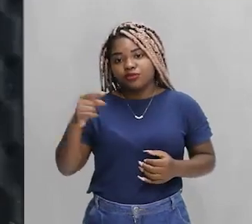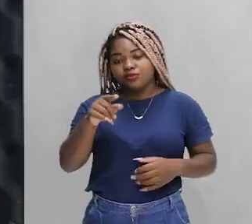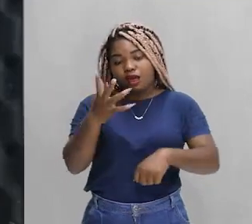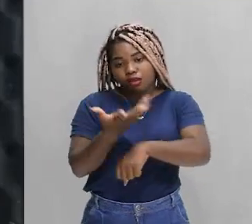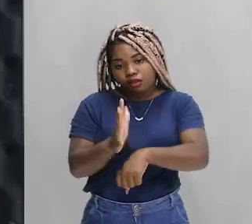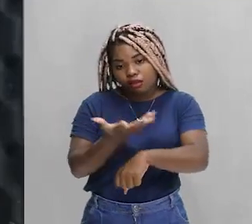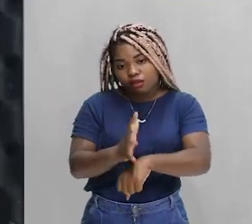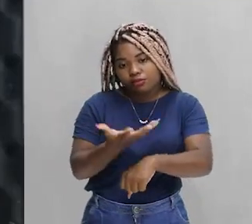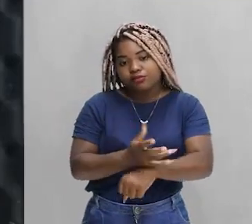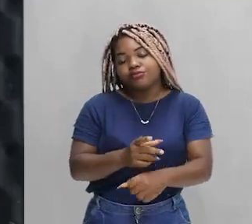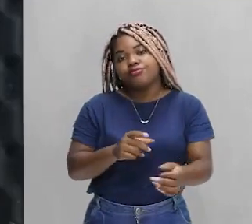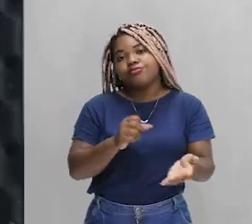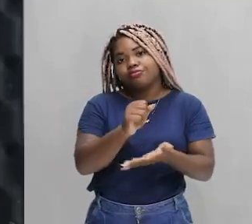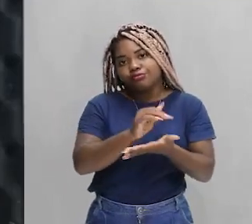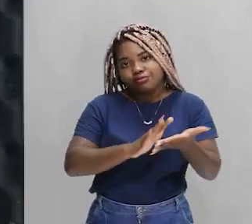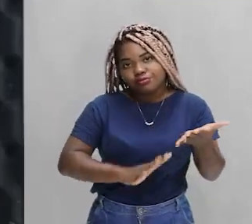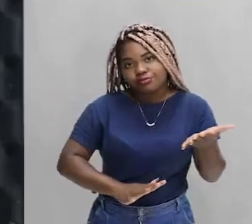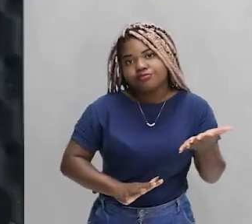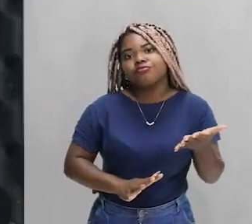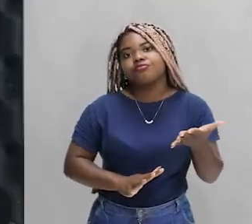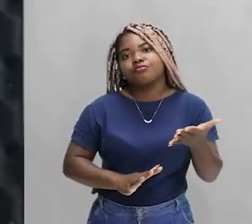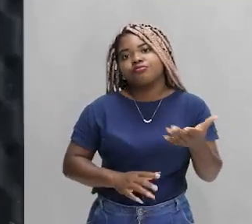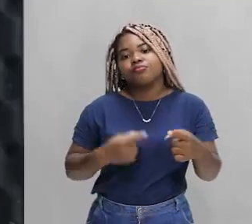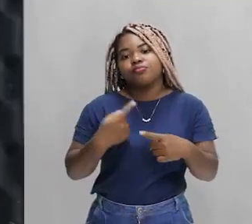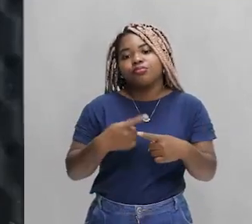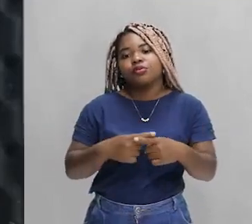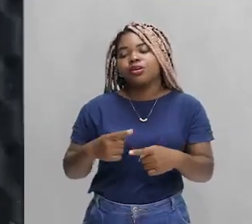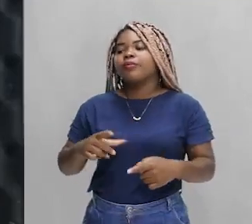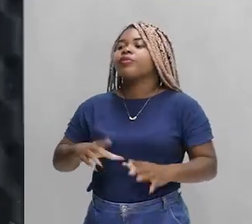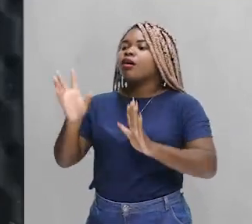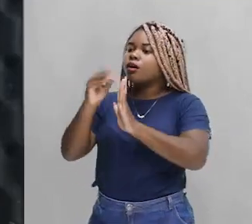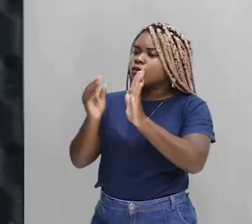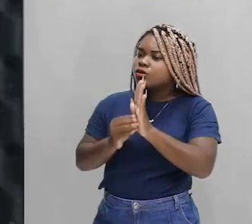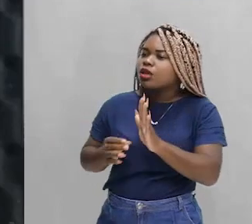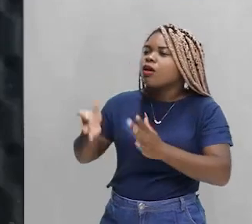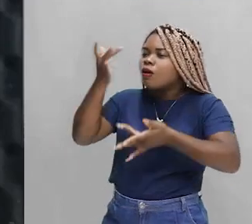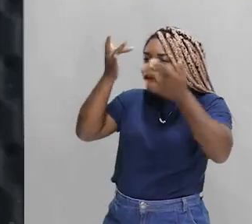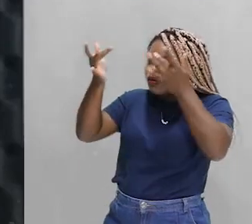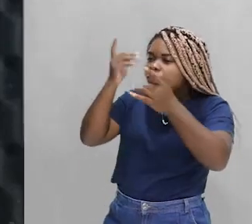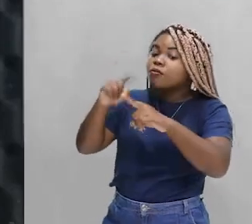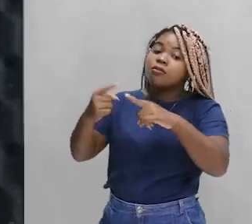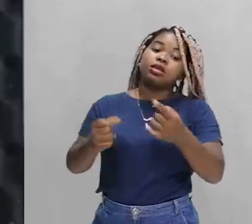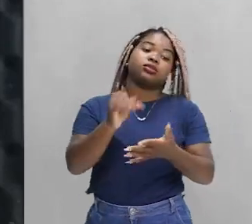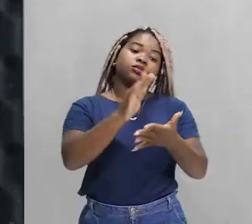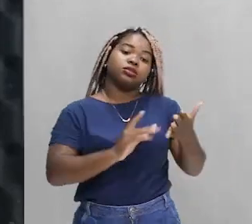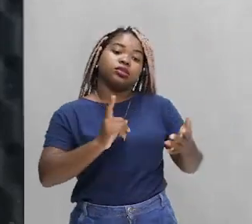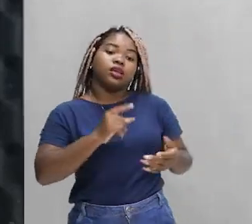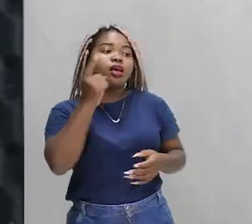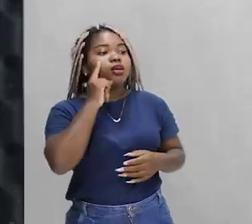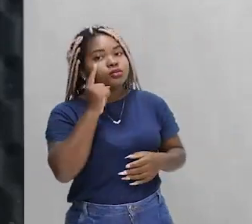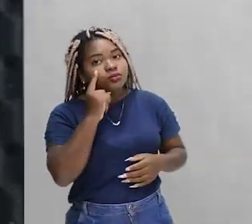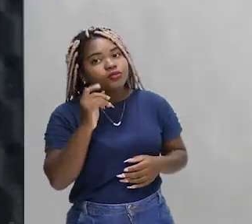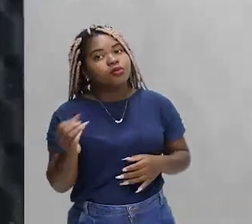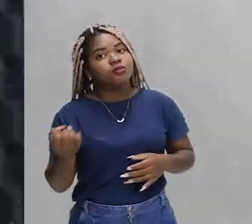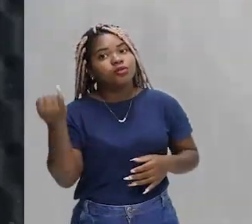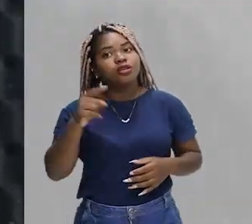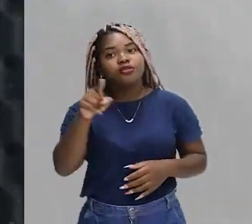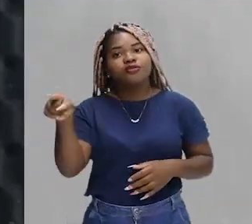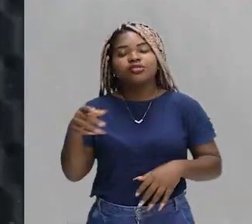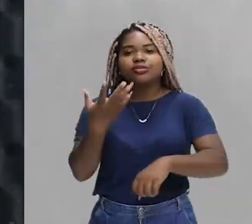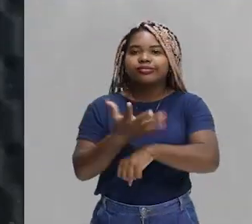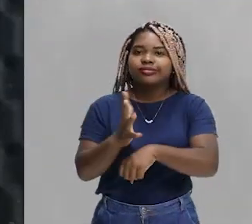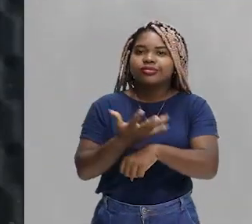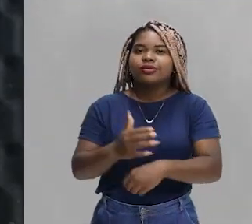treinar questões, porque às vezes vocês pegam o conteúdo, mas na hora de treinar as questões, restam as dúvidas. Então, é muito importante que vocês treinem,